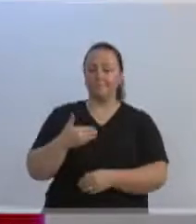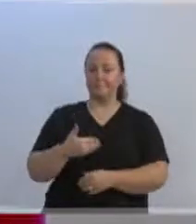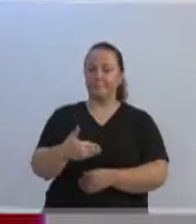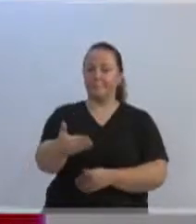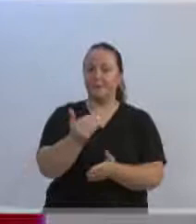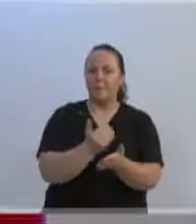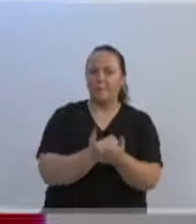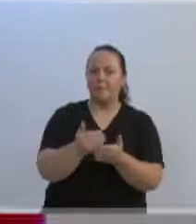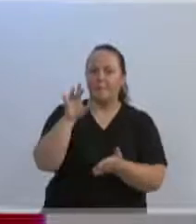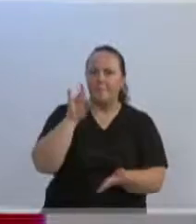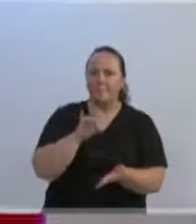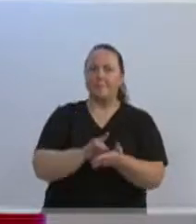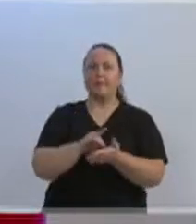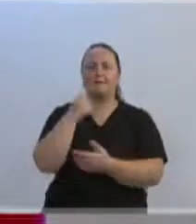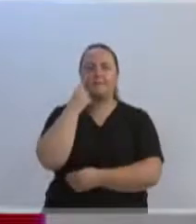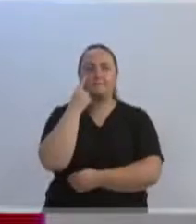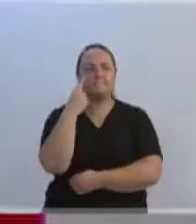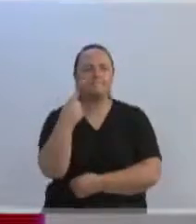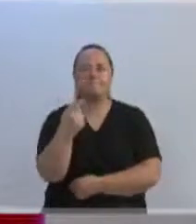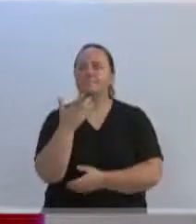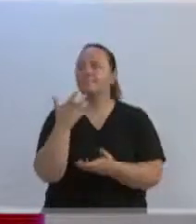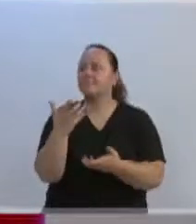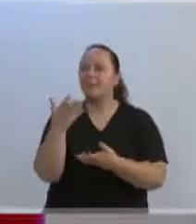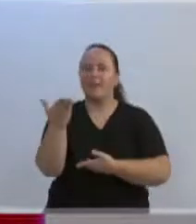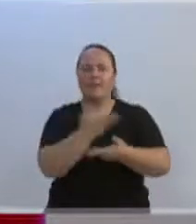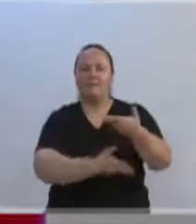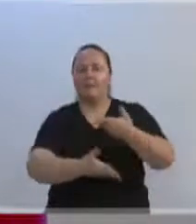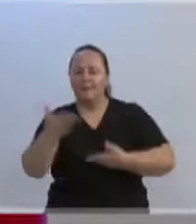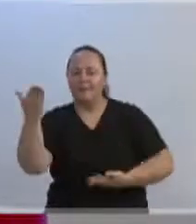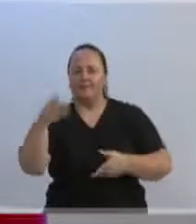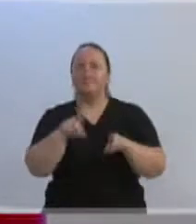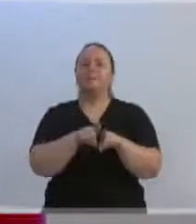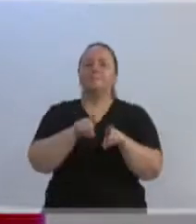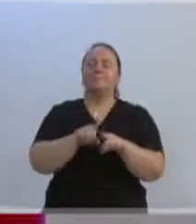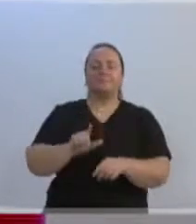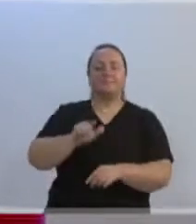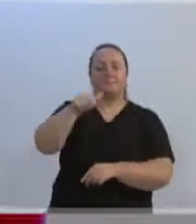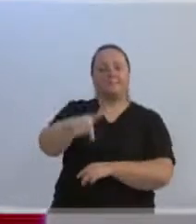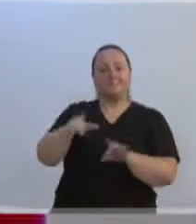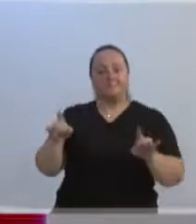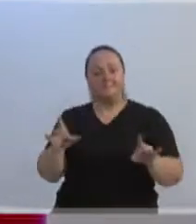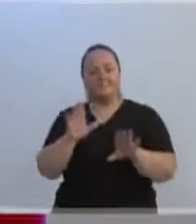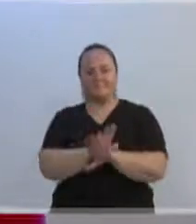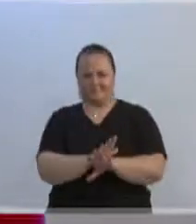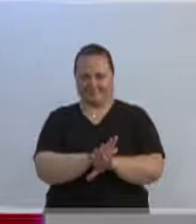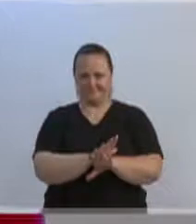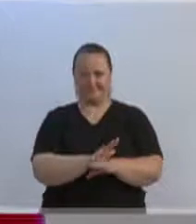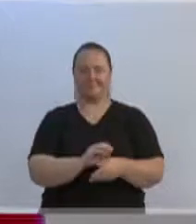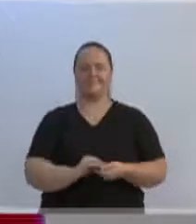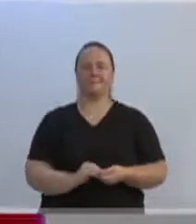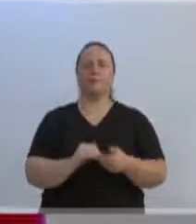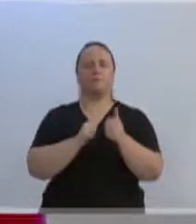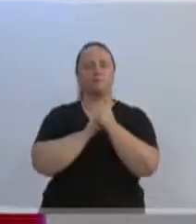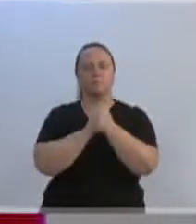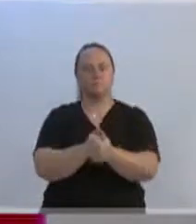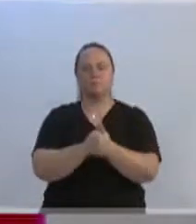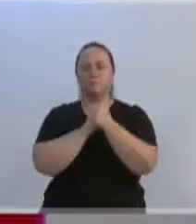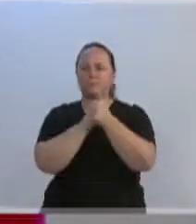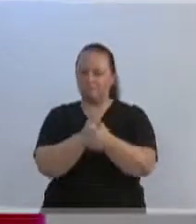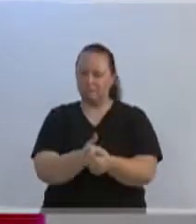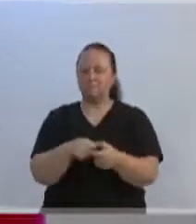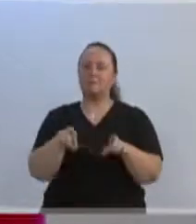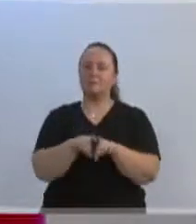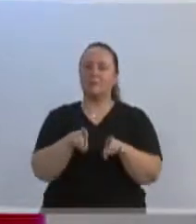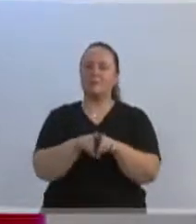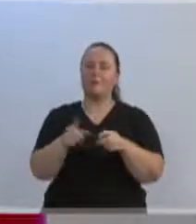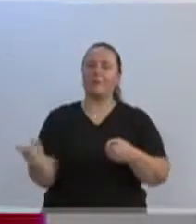realizar seu intercâmbio durante seu intercâmbio e após seu retorno onde fazemos acompanhamento para